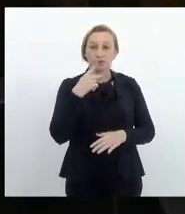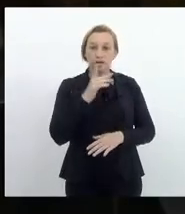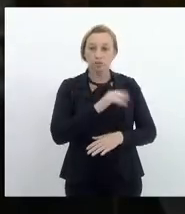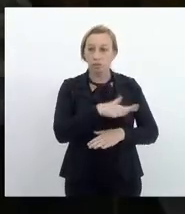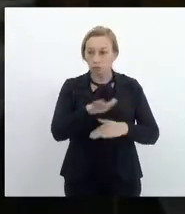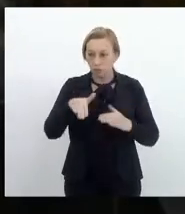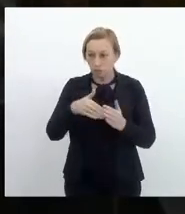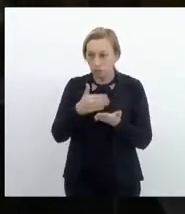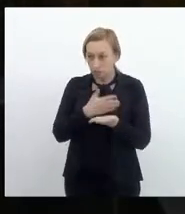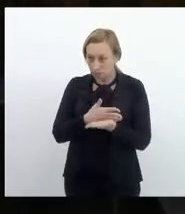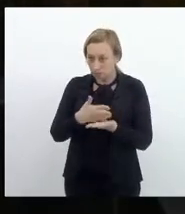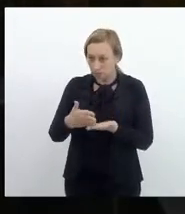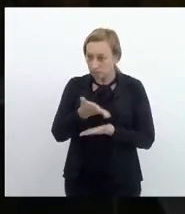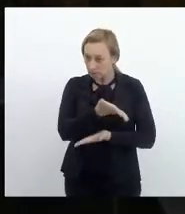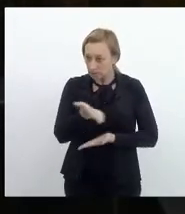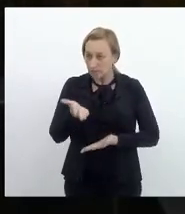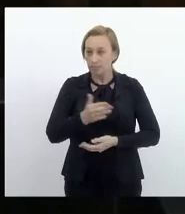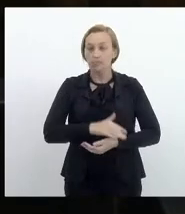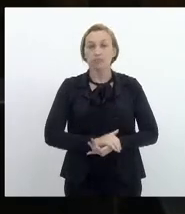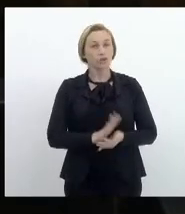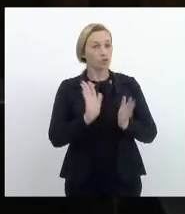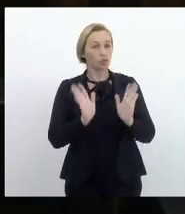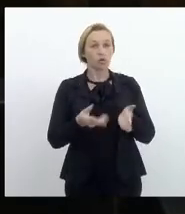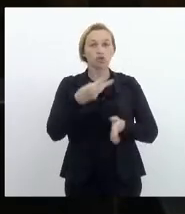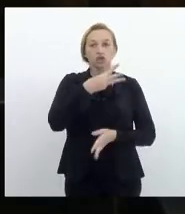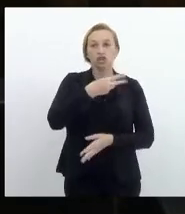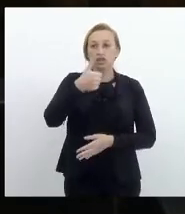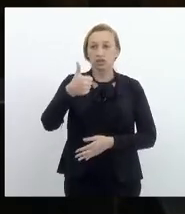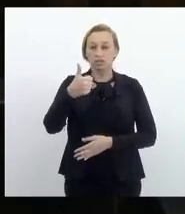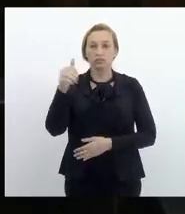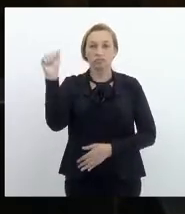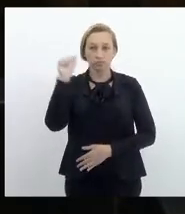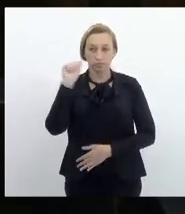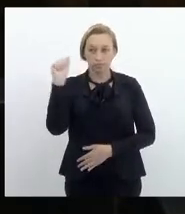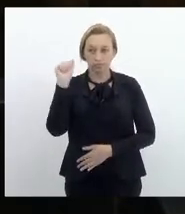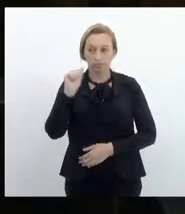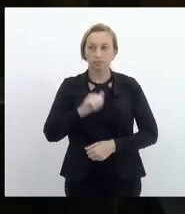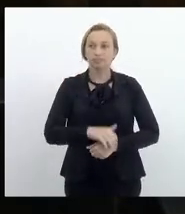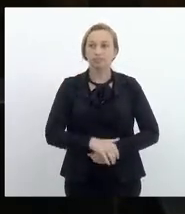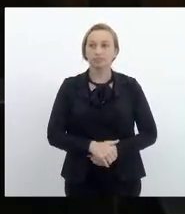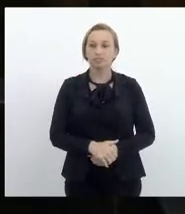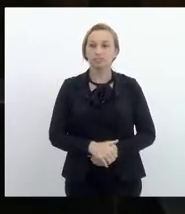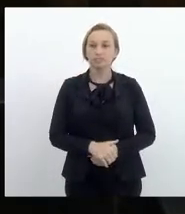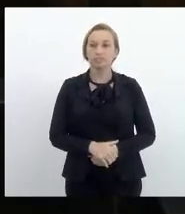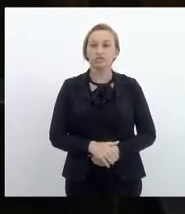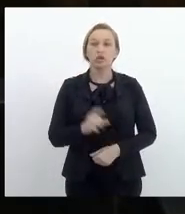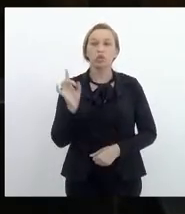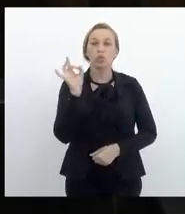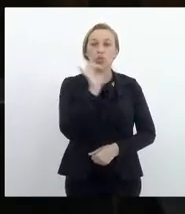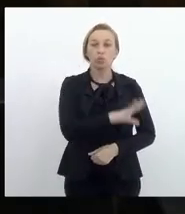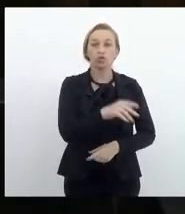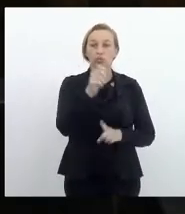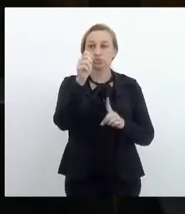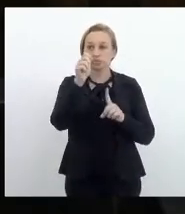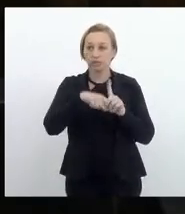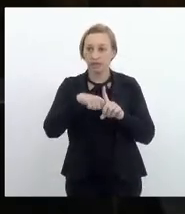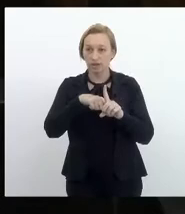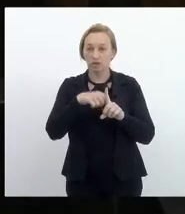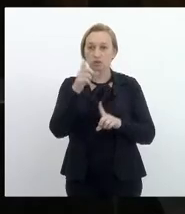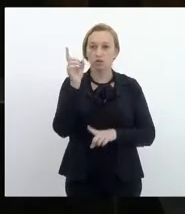iniciais hoje é 31 de agosto o último mês